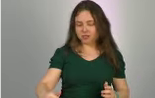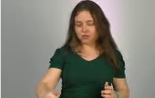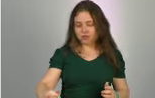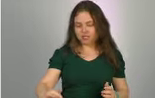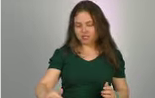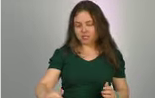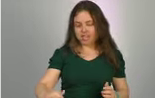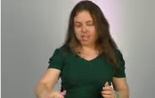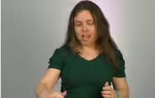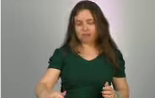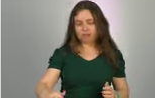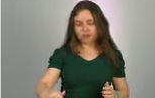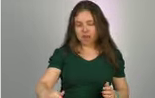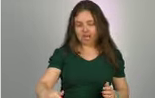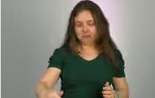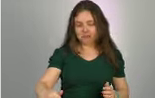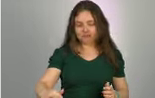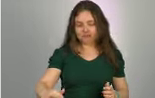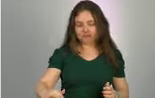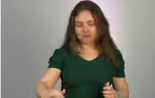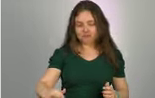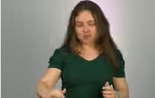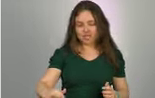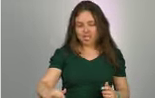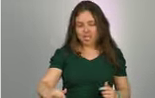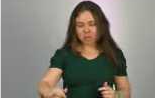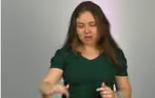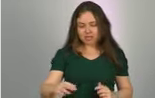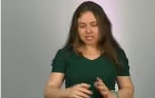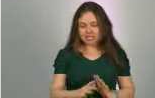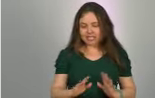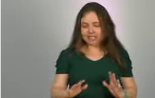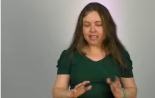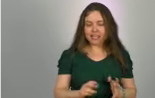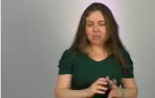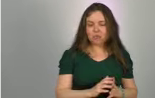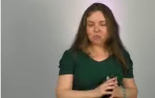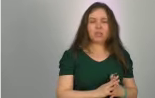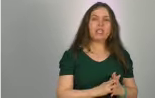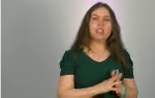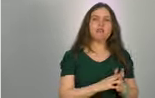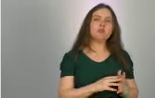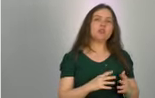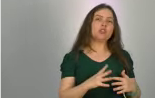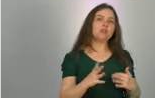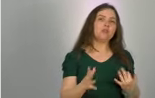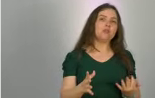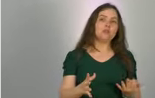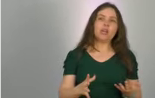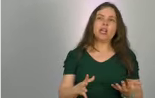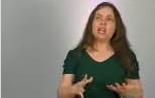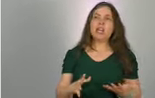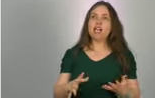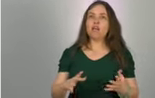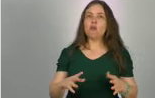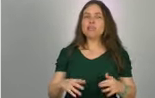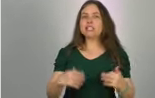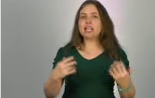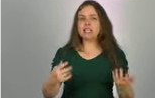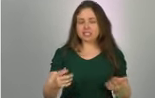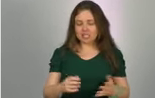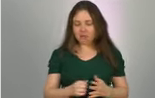nós também precisamos nos acostumar Oi e para vocês entenderem o que nos motivou